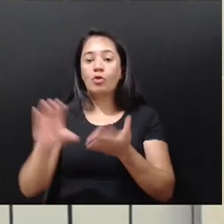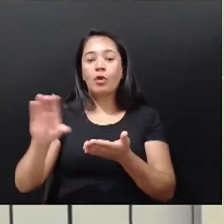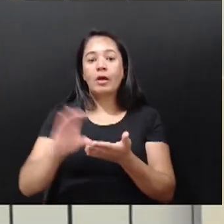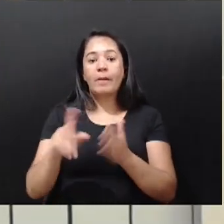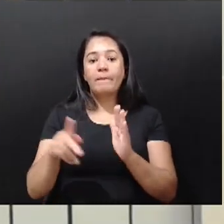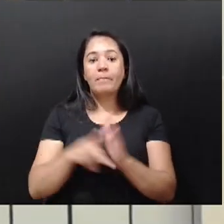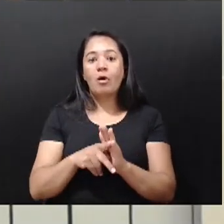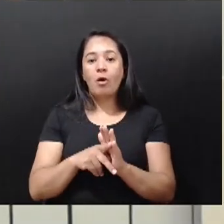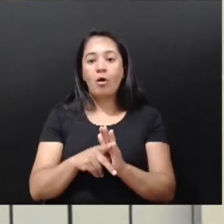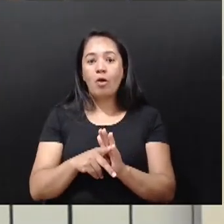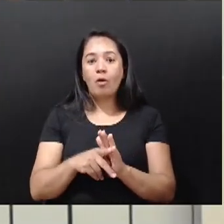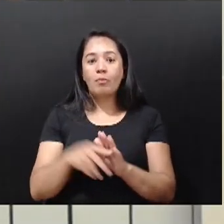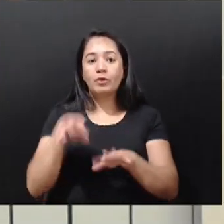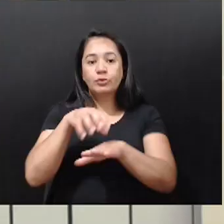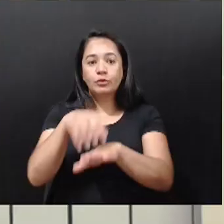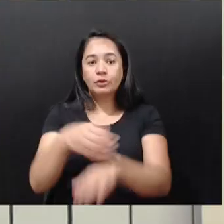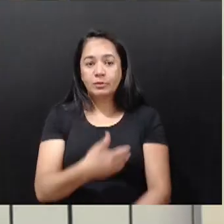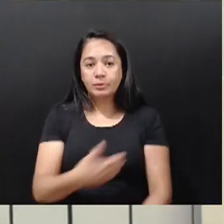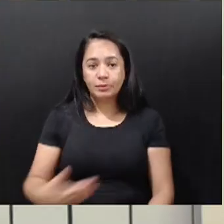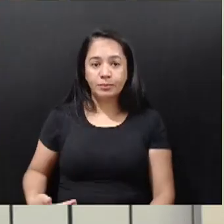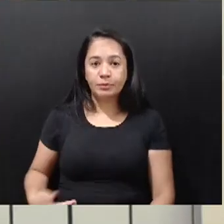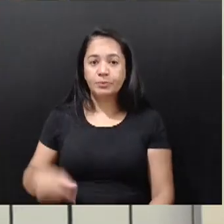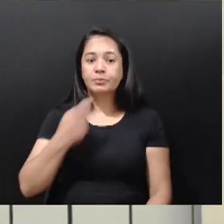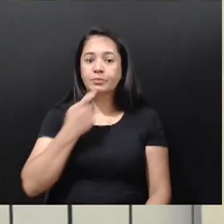do transporte urbano aqui de Campinas.